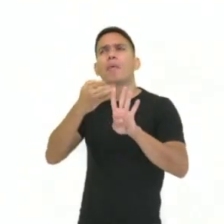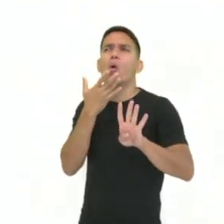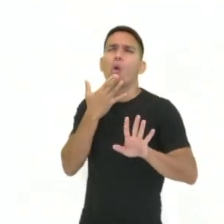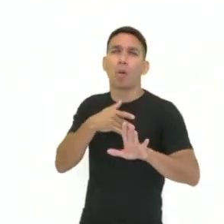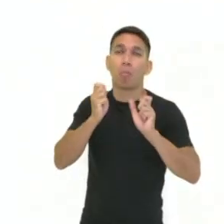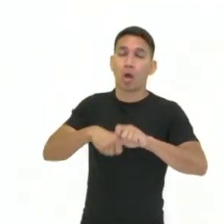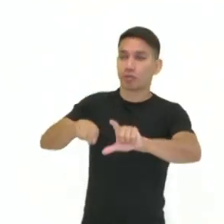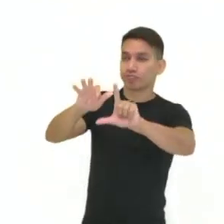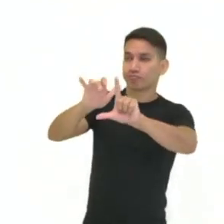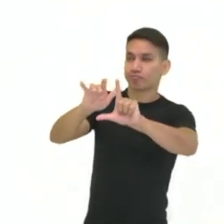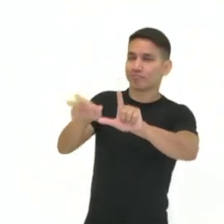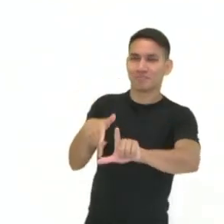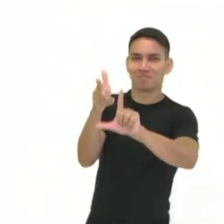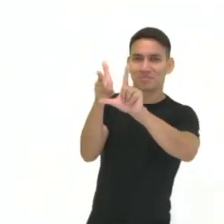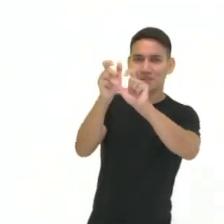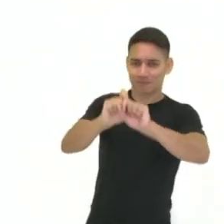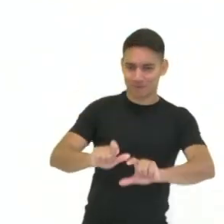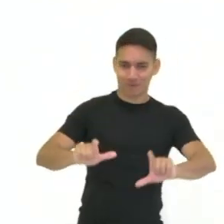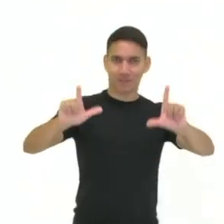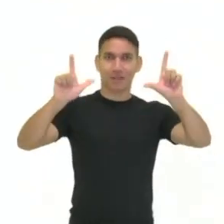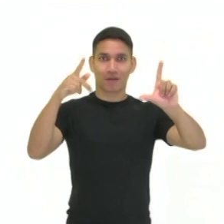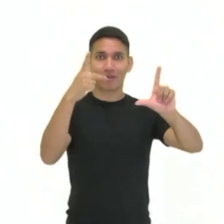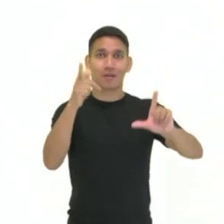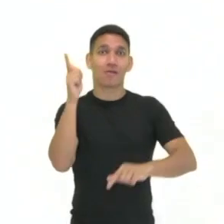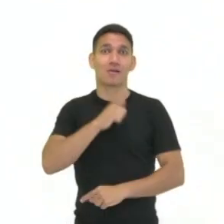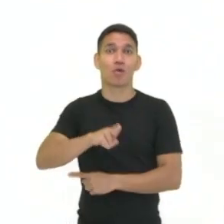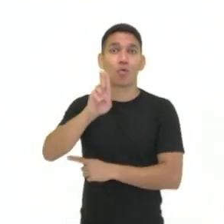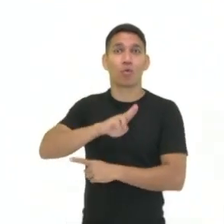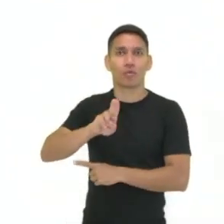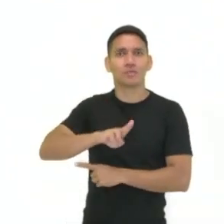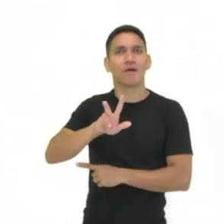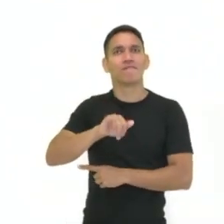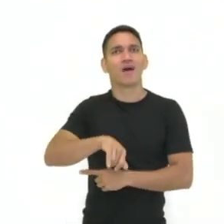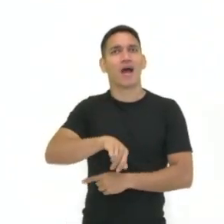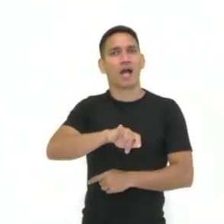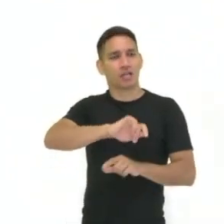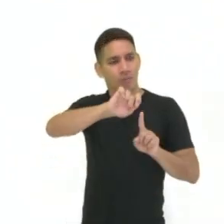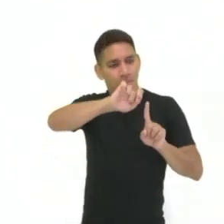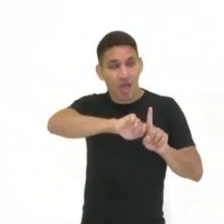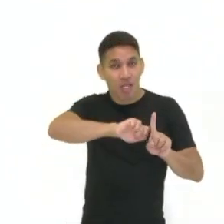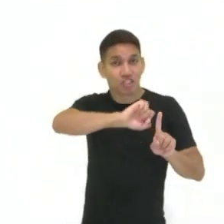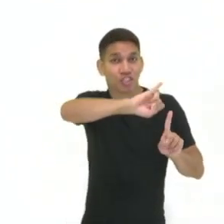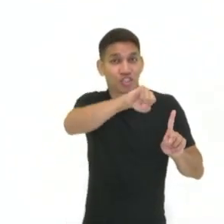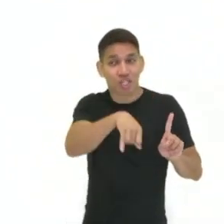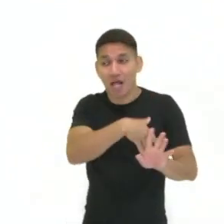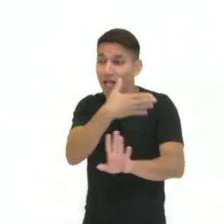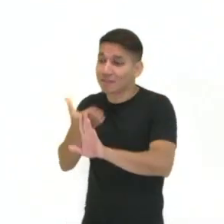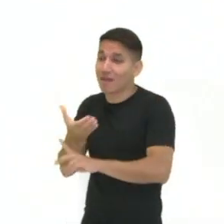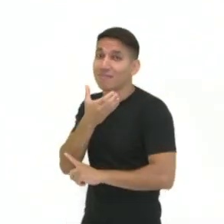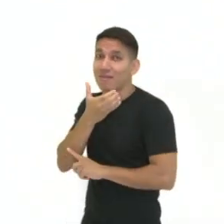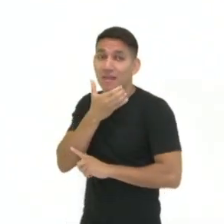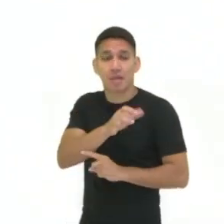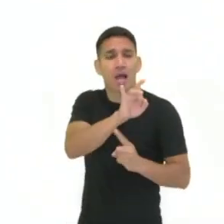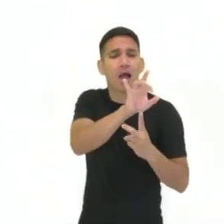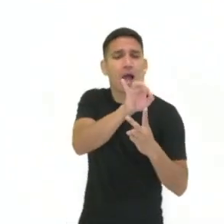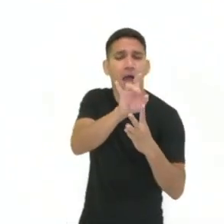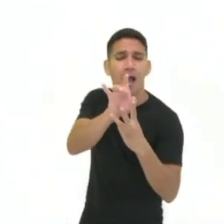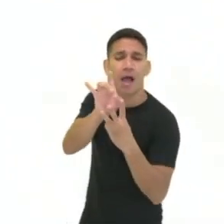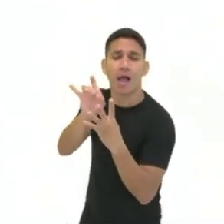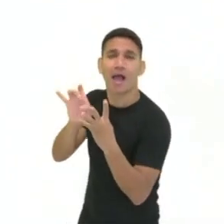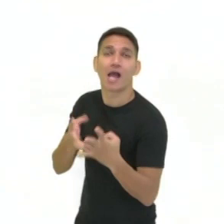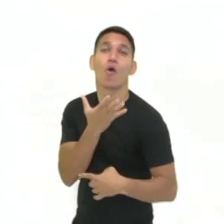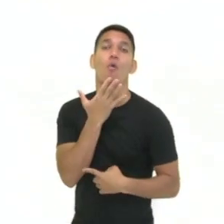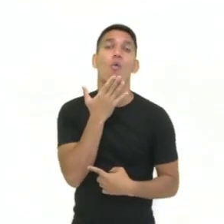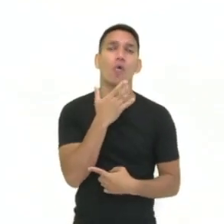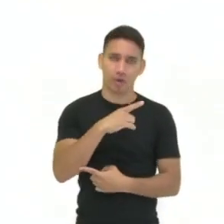smartphone, apontar para o QR Code e vai ter de janeiro até dezembro cada